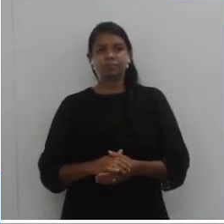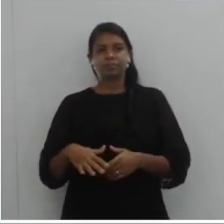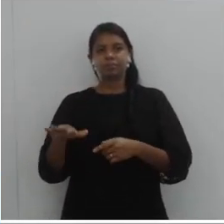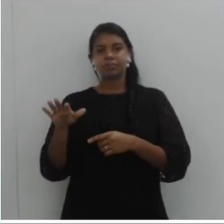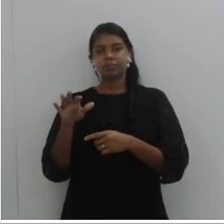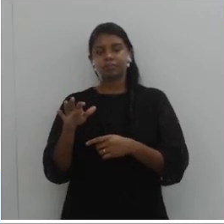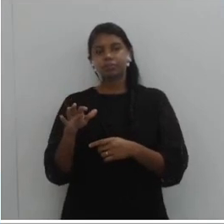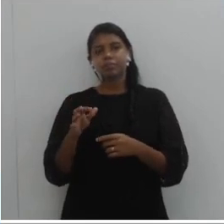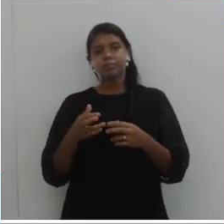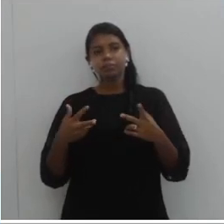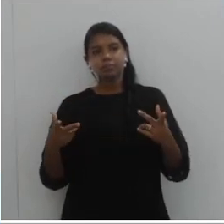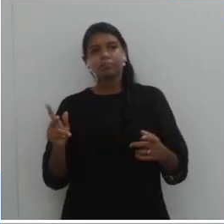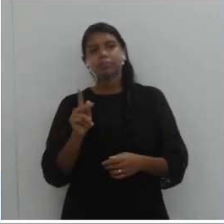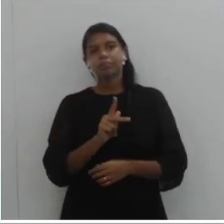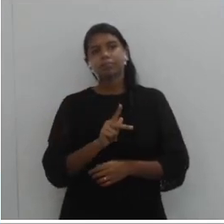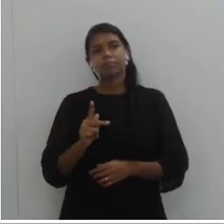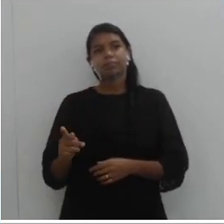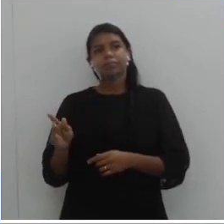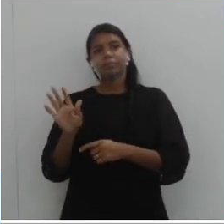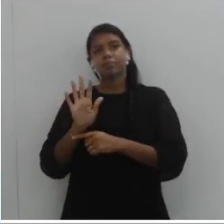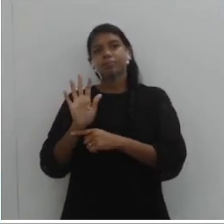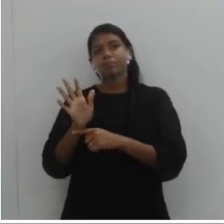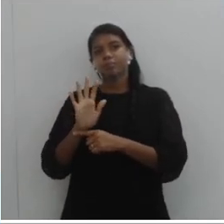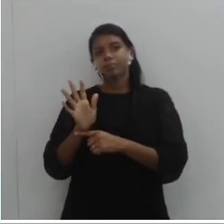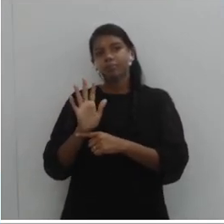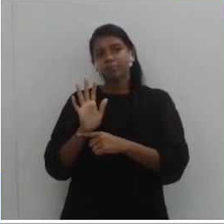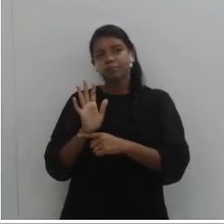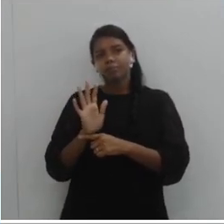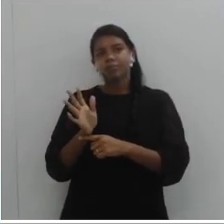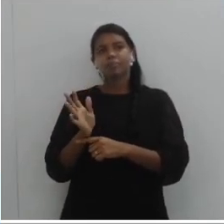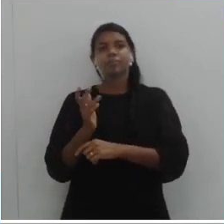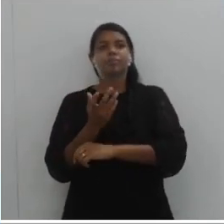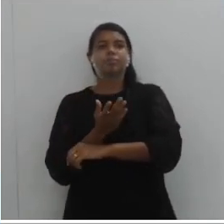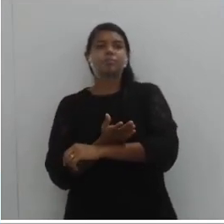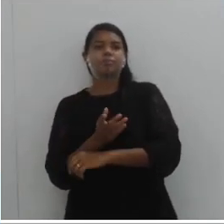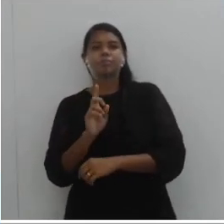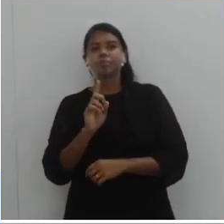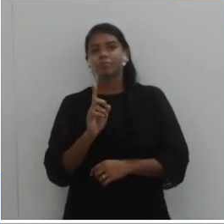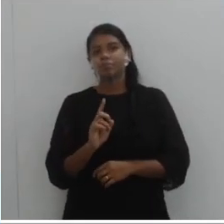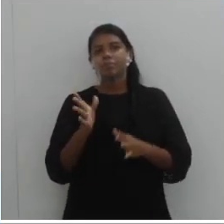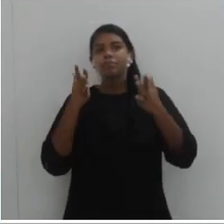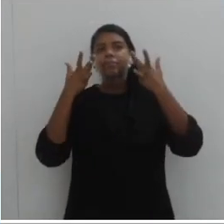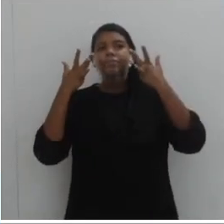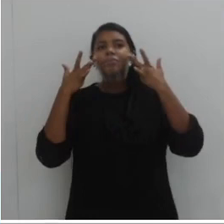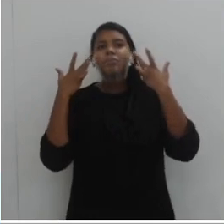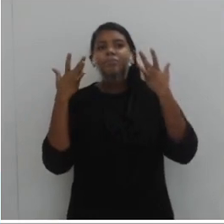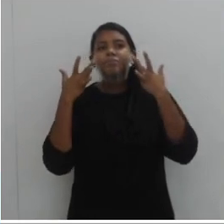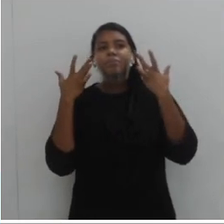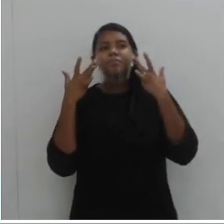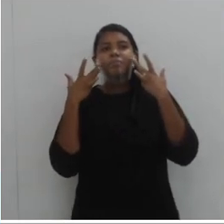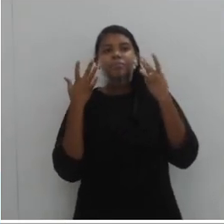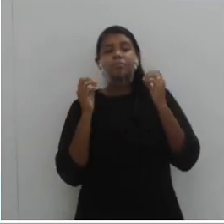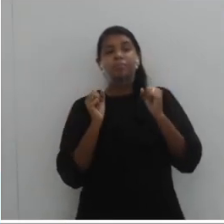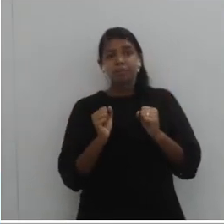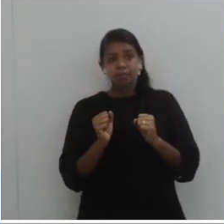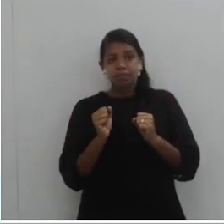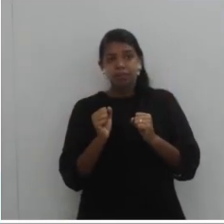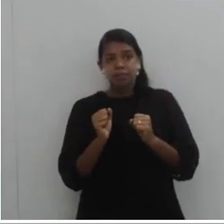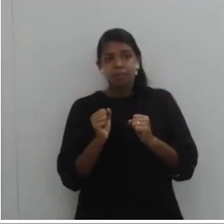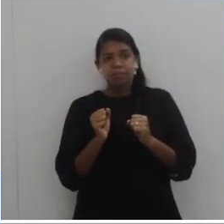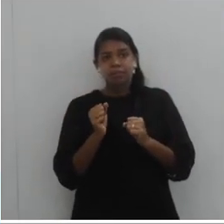Cinema, ó, professor, cinema na Idade Média? Não. Teatro, ela poderia ir